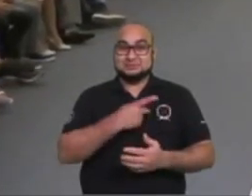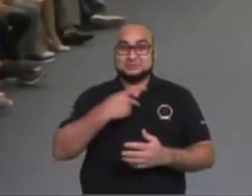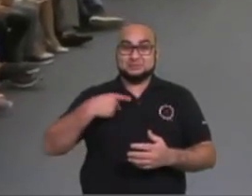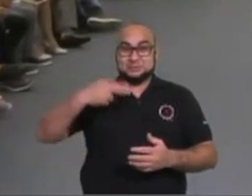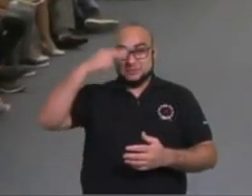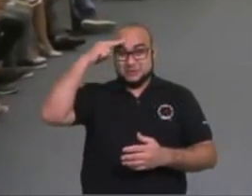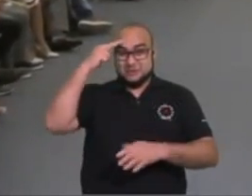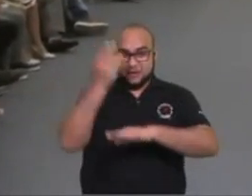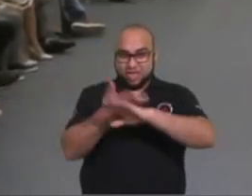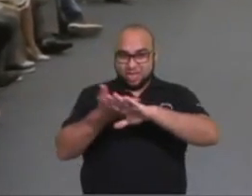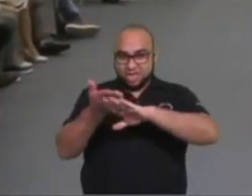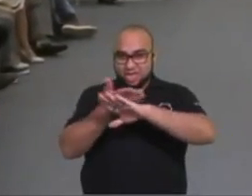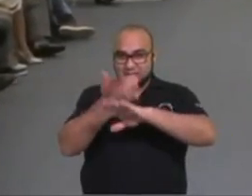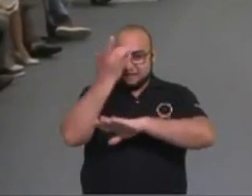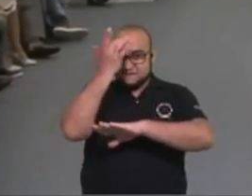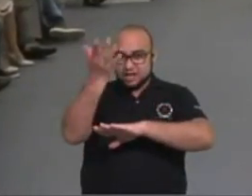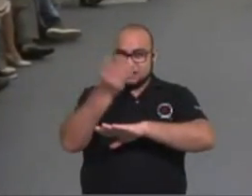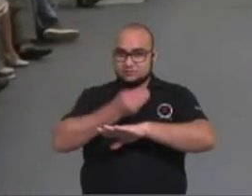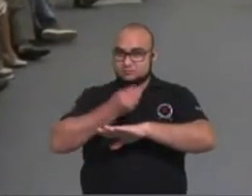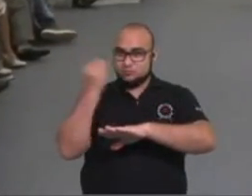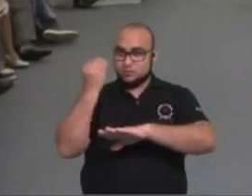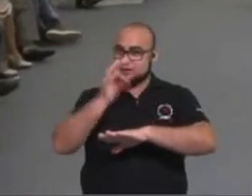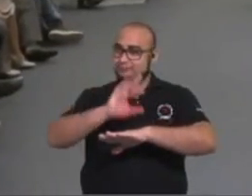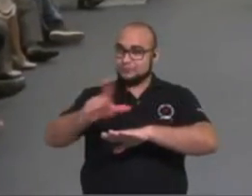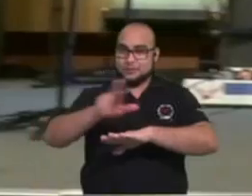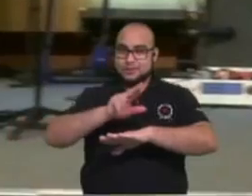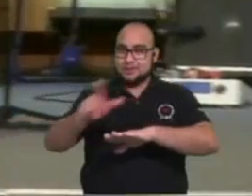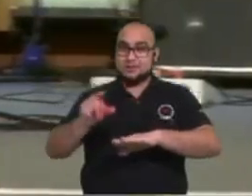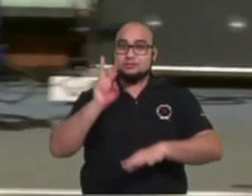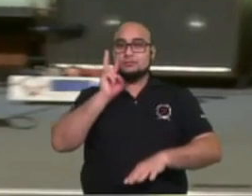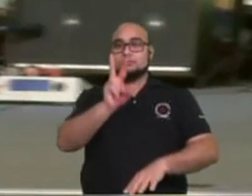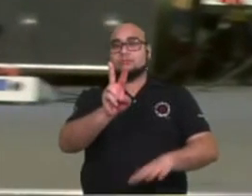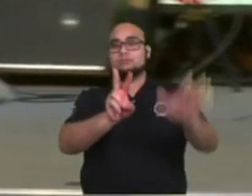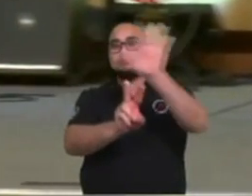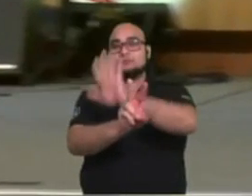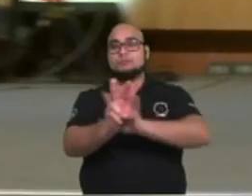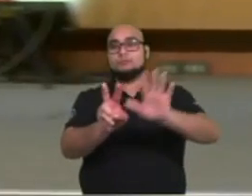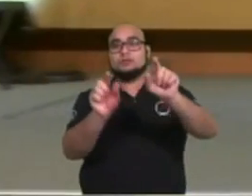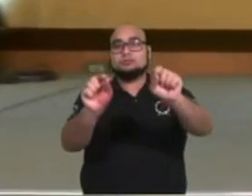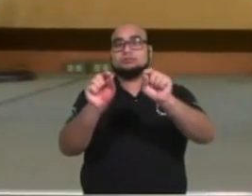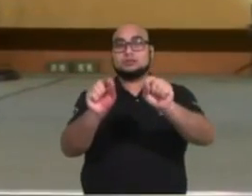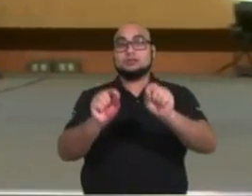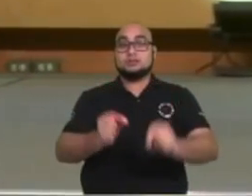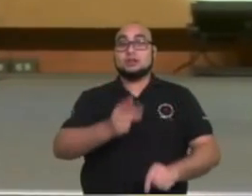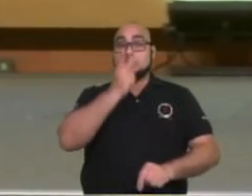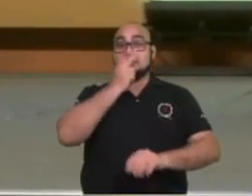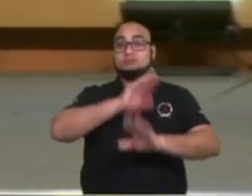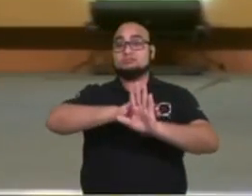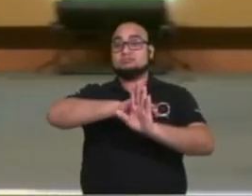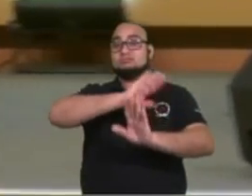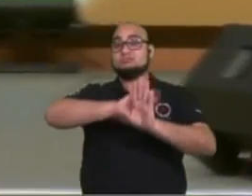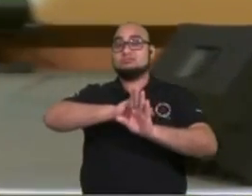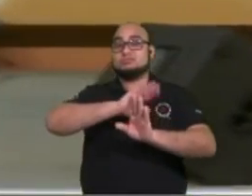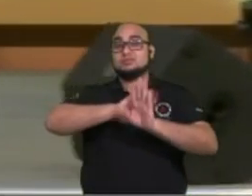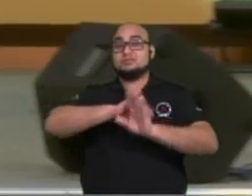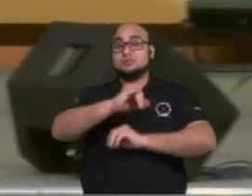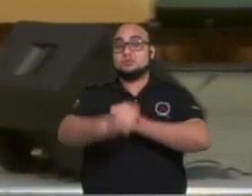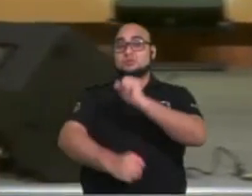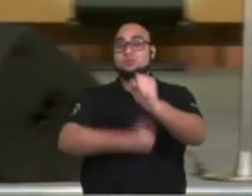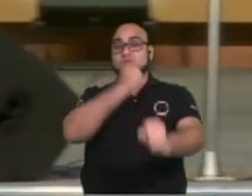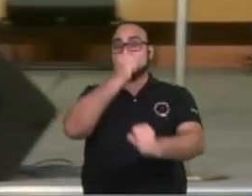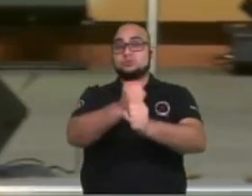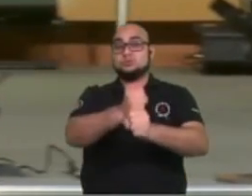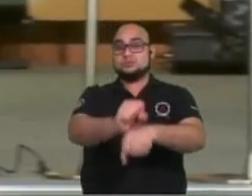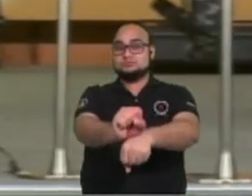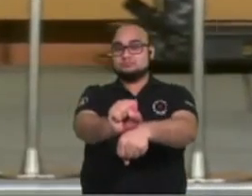fácil a gente ficava olhando o cara e só o tempo que ele tá parece que tem alguma coisa depois de 15 anos